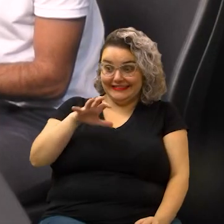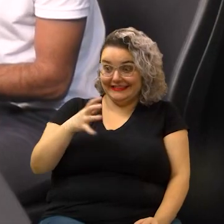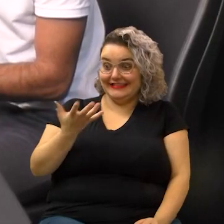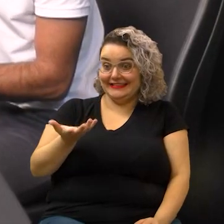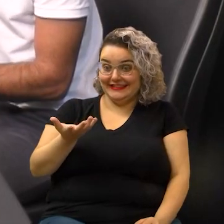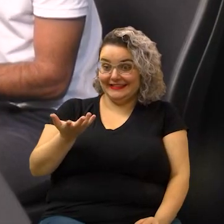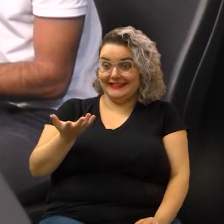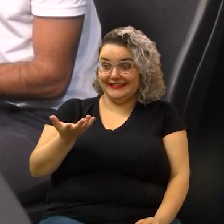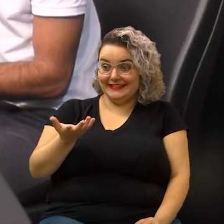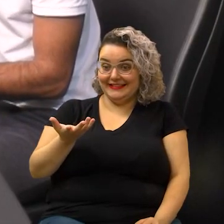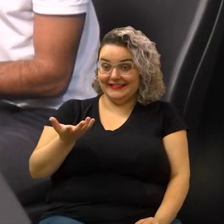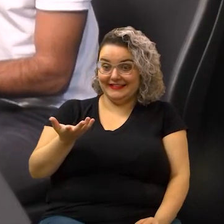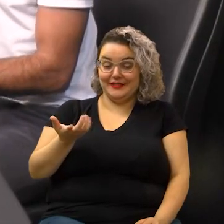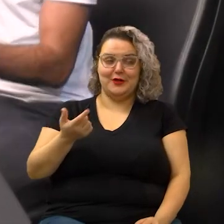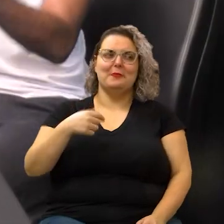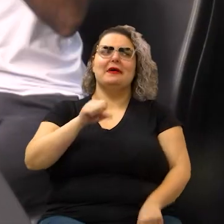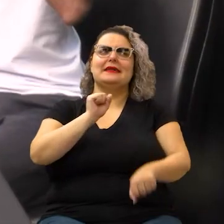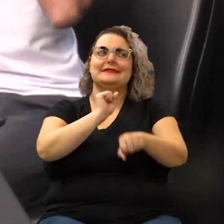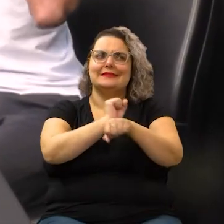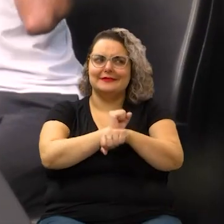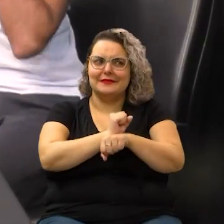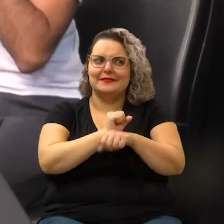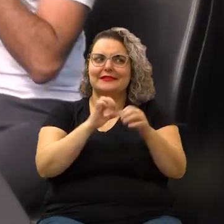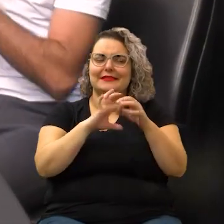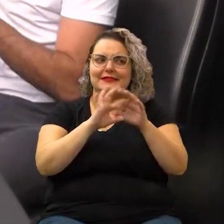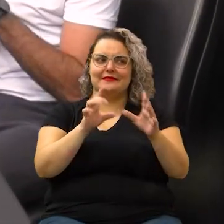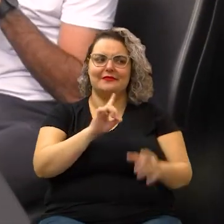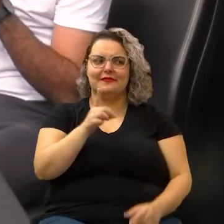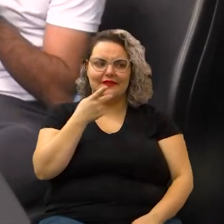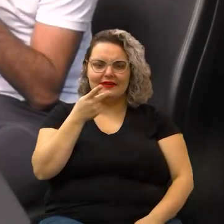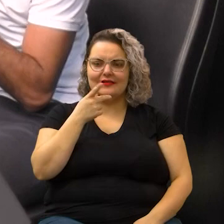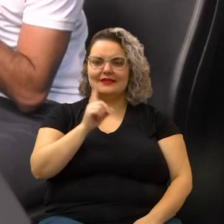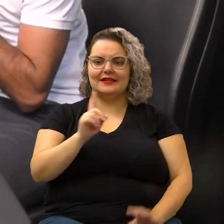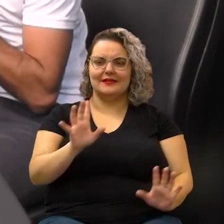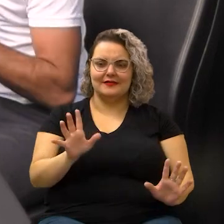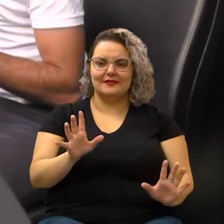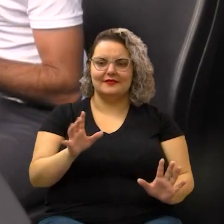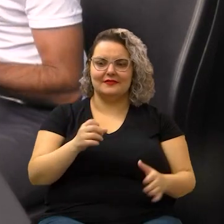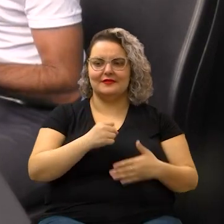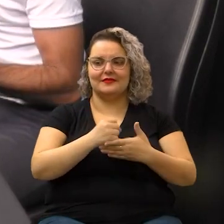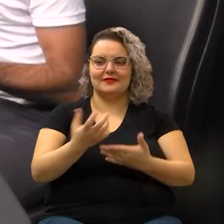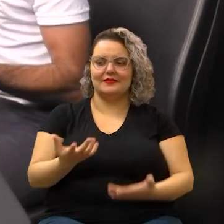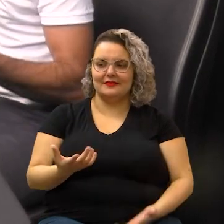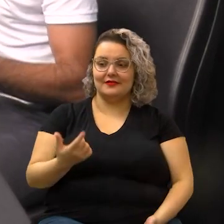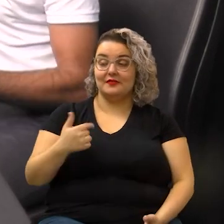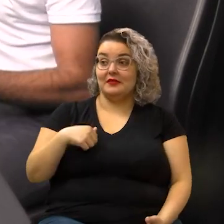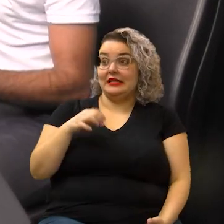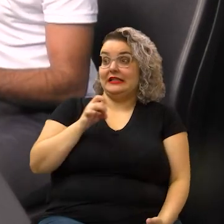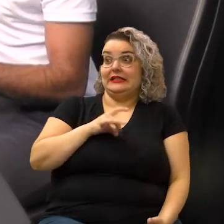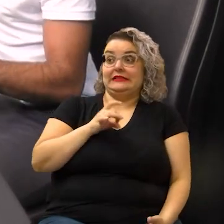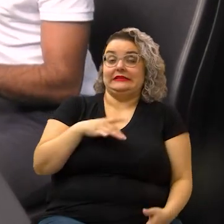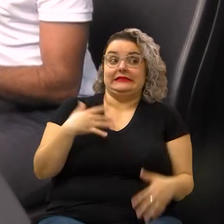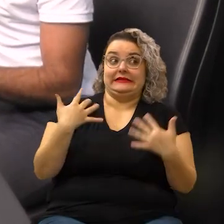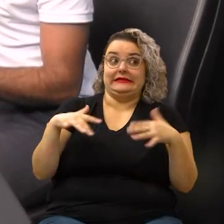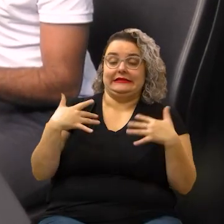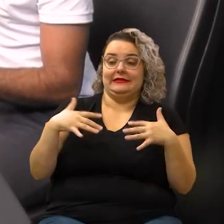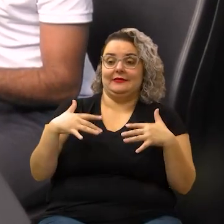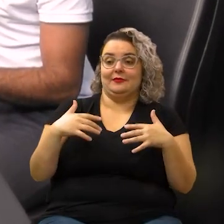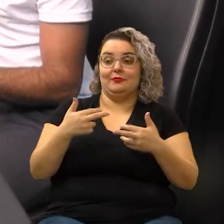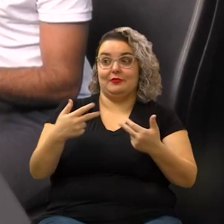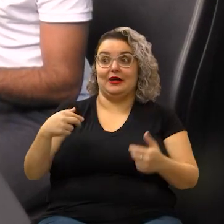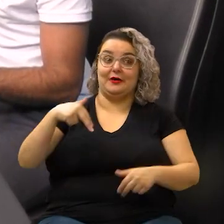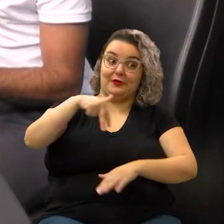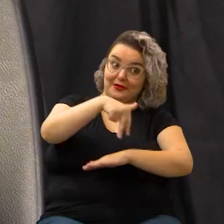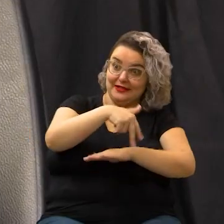jeito. Mas aí, você esperava que ele ia deixar ou você achava que ele ia falar, não vai levar minha filha agora? Eu fui morrendo de medo, né?